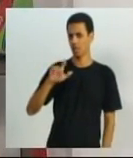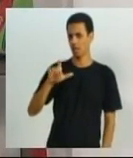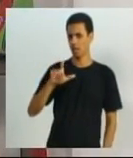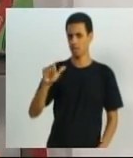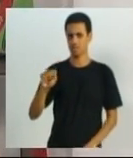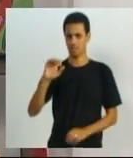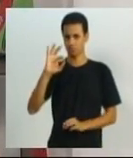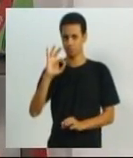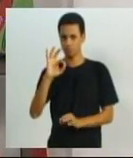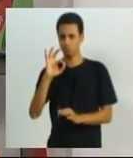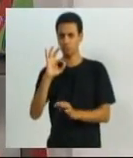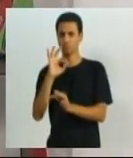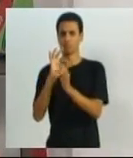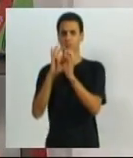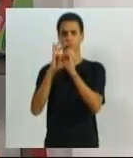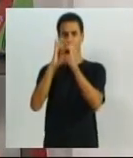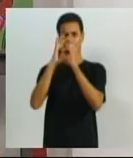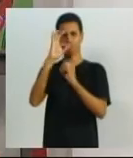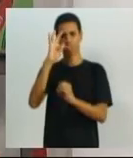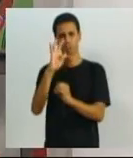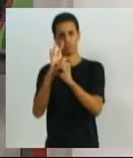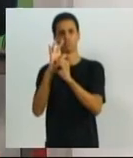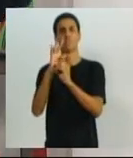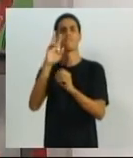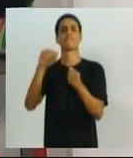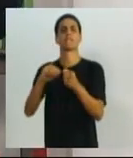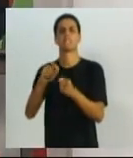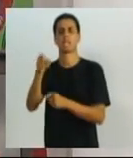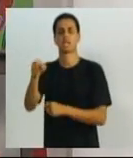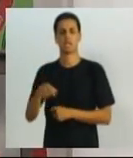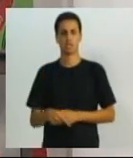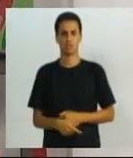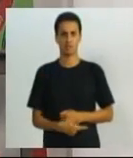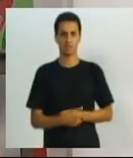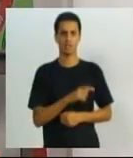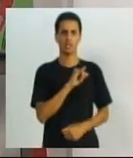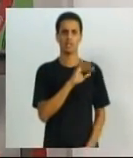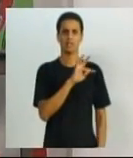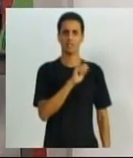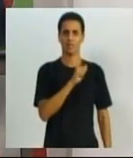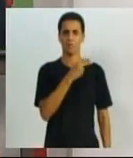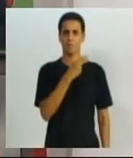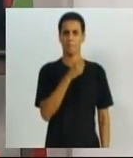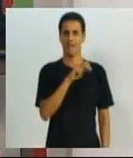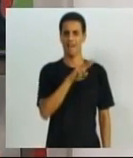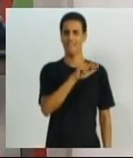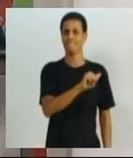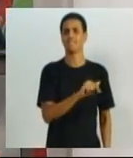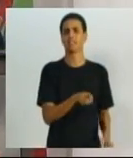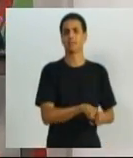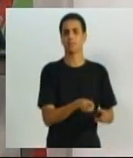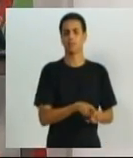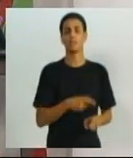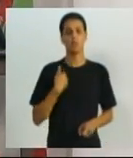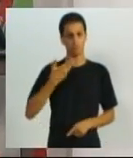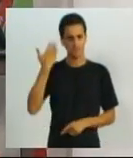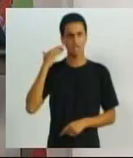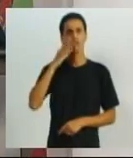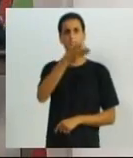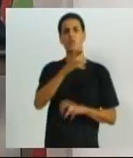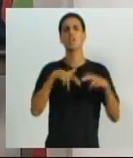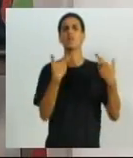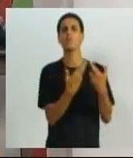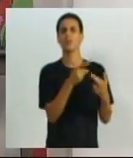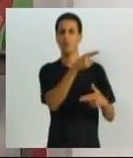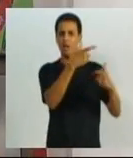vai fazer isso. Há alguns anos atrás, pessoal da segurança que me ouça, eu estava numa reunião lá nas Itoupavas, com